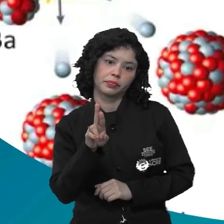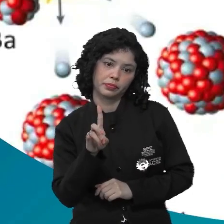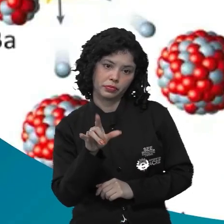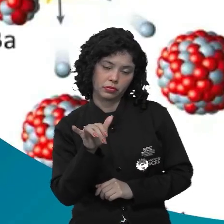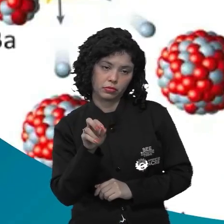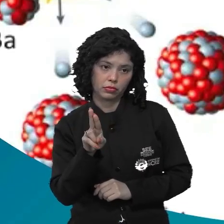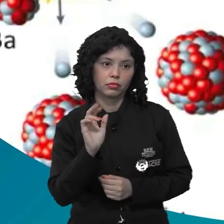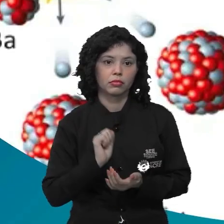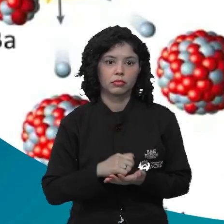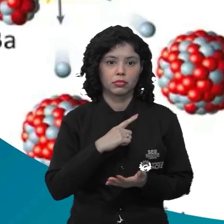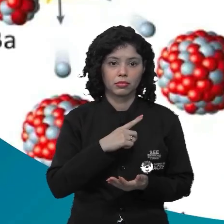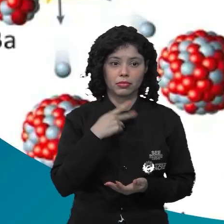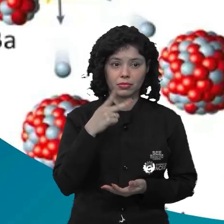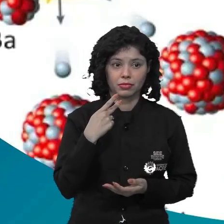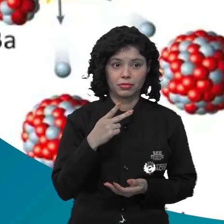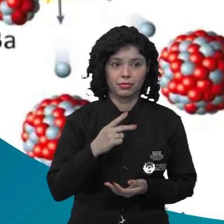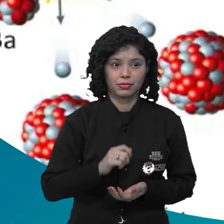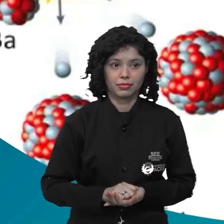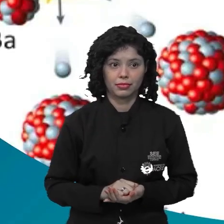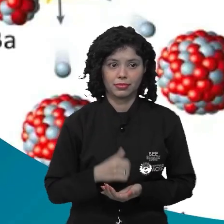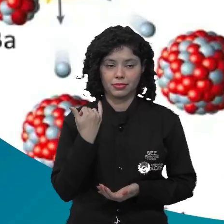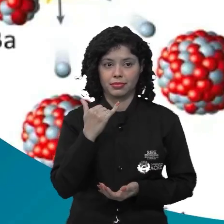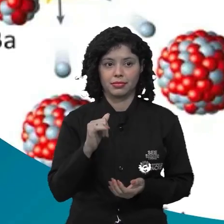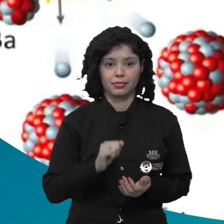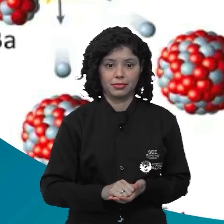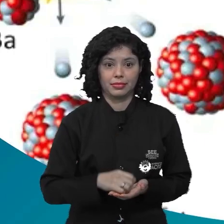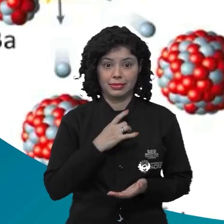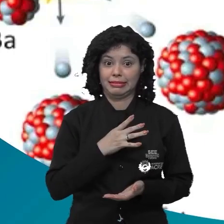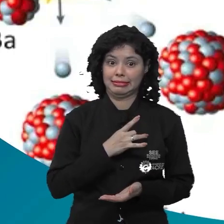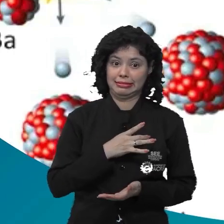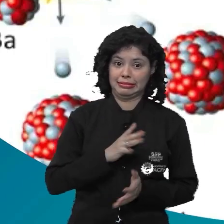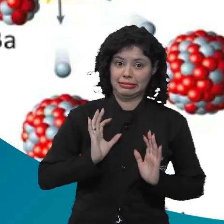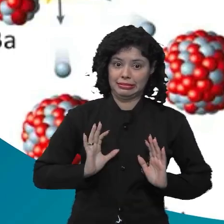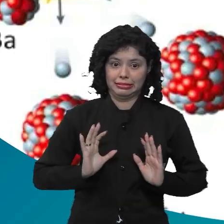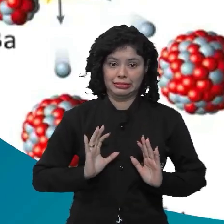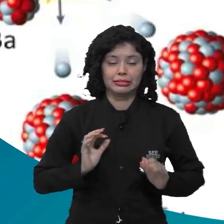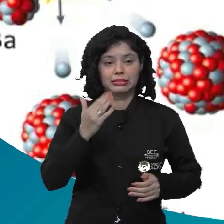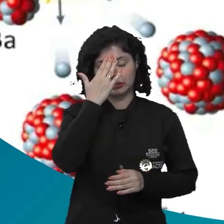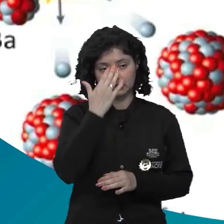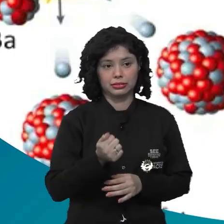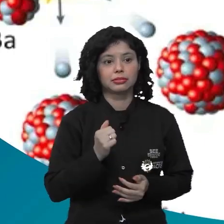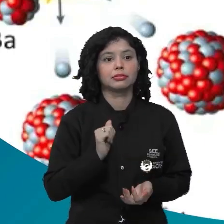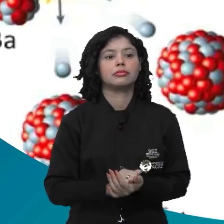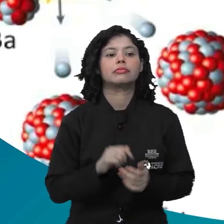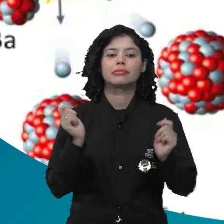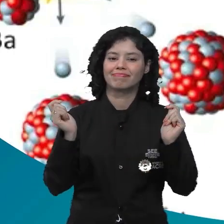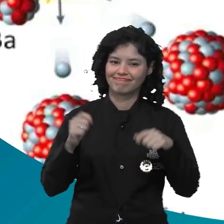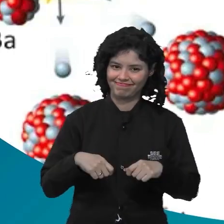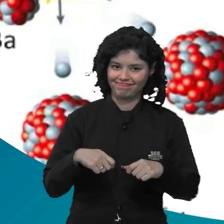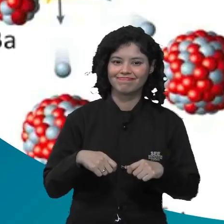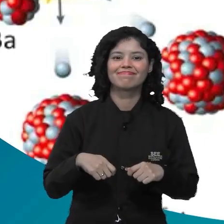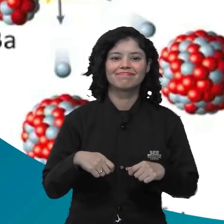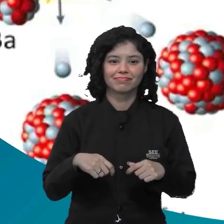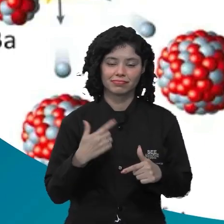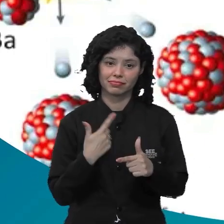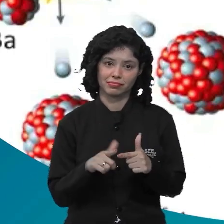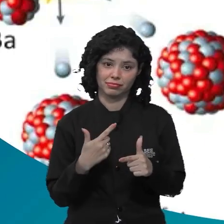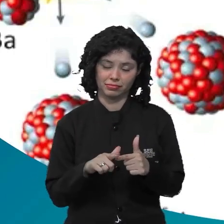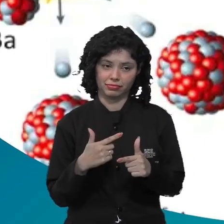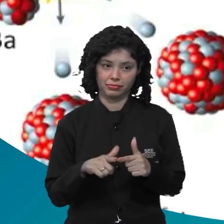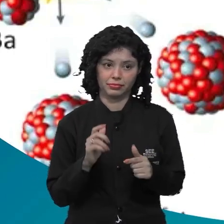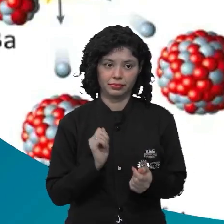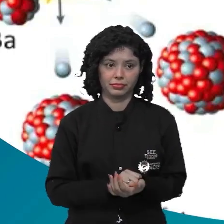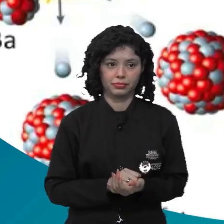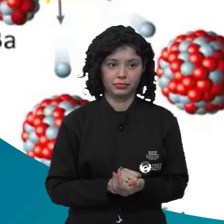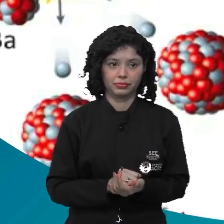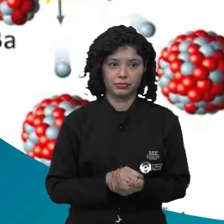ela tem aí, só de falar energia nuclear já dá um medinho, né, gente? Porque a gente sabe aí dos possíveis problemas